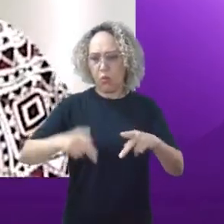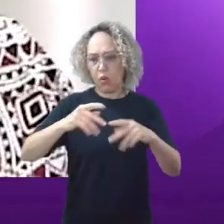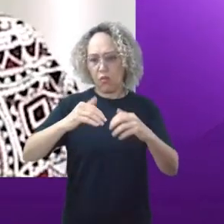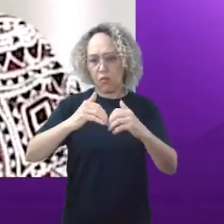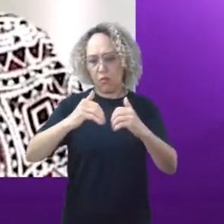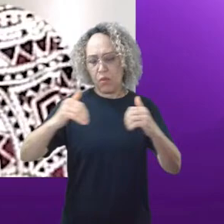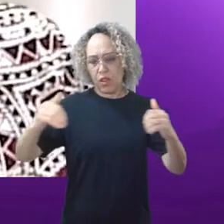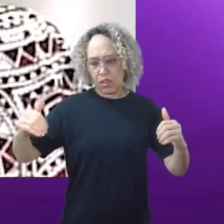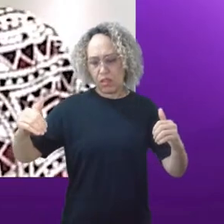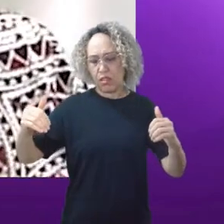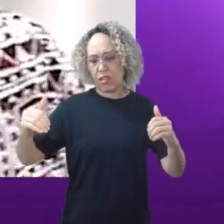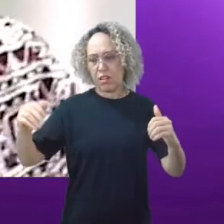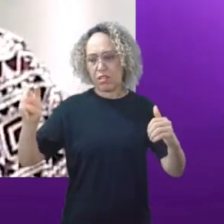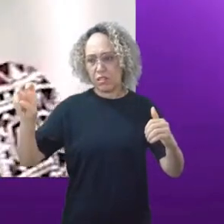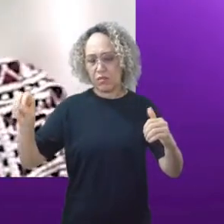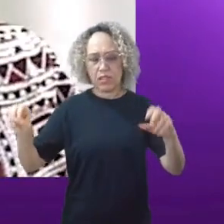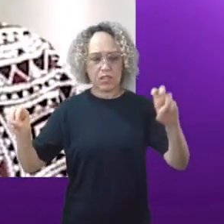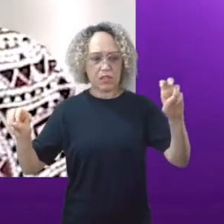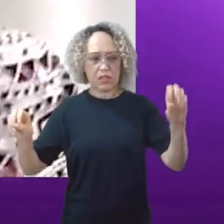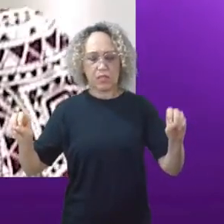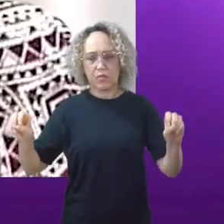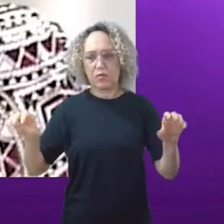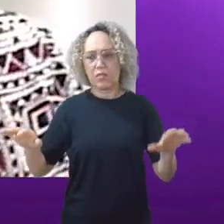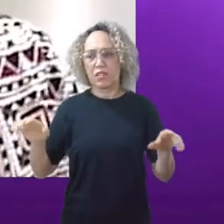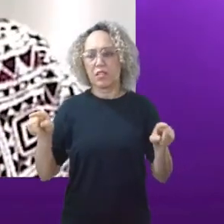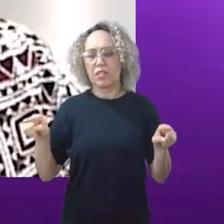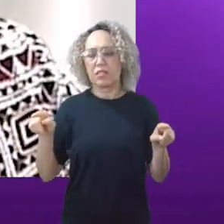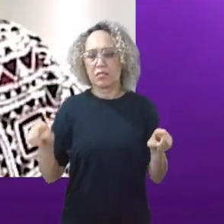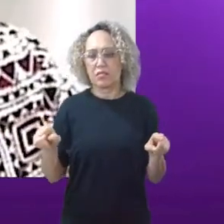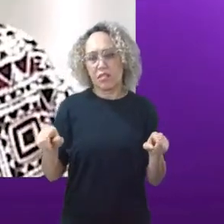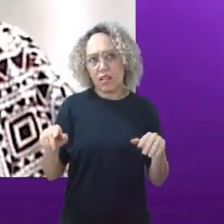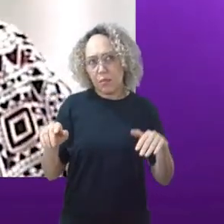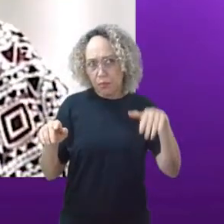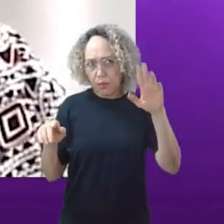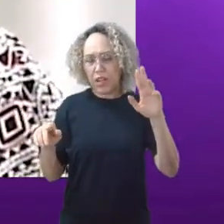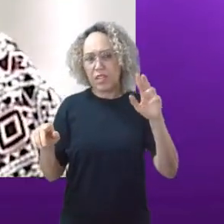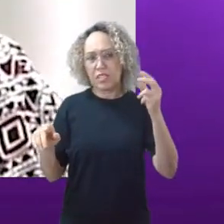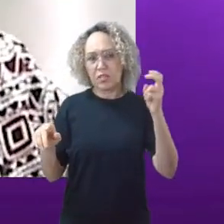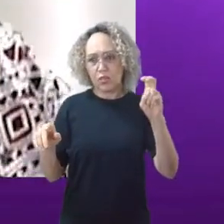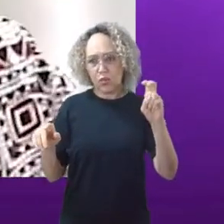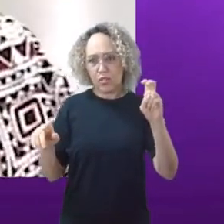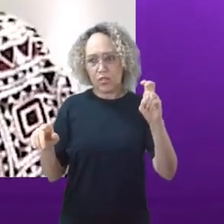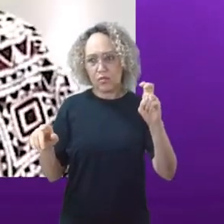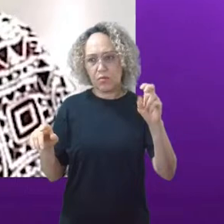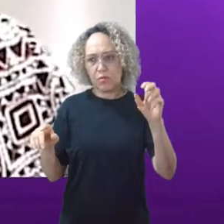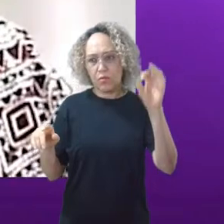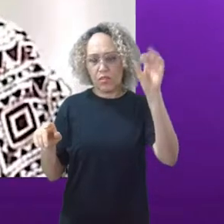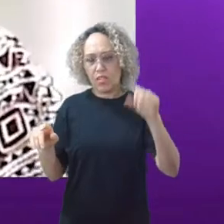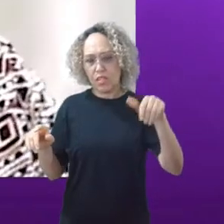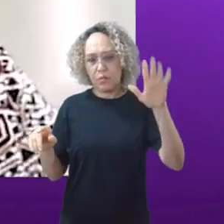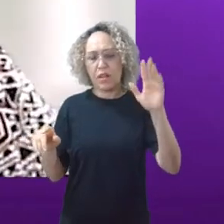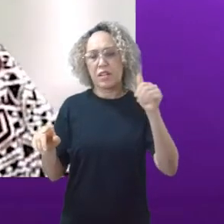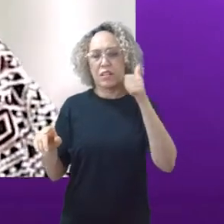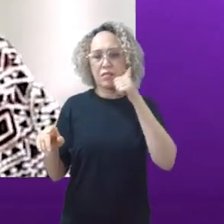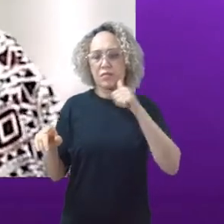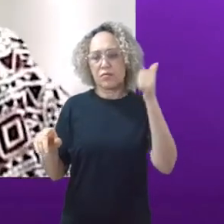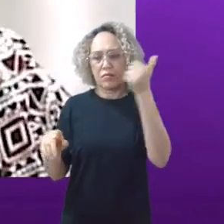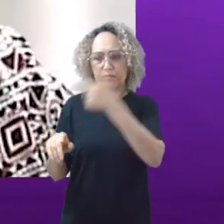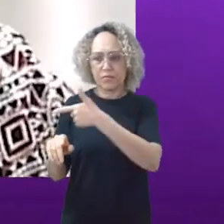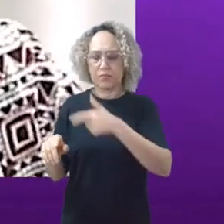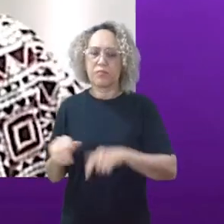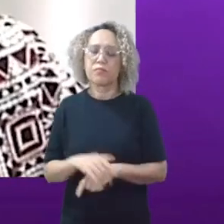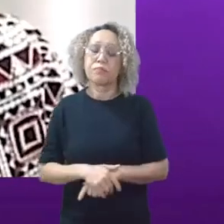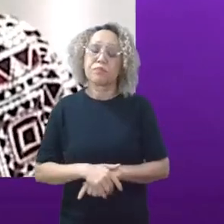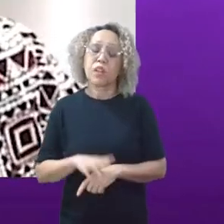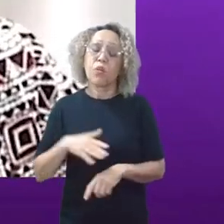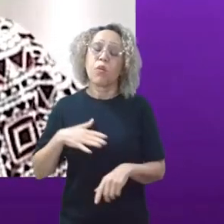homens e metade para mulheres, até um pontinho ou dois a mais para mulheres, quando eu vou para o mercado de trabalho, essa situação